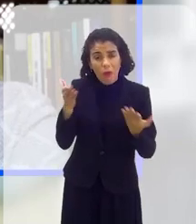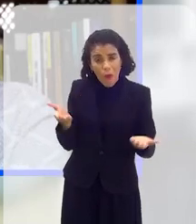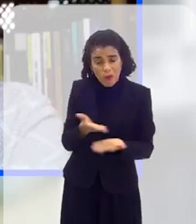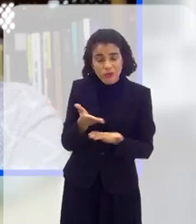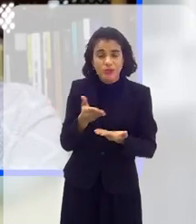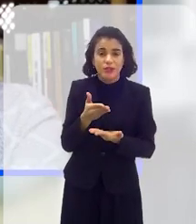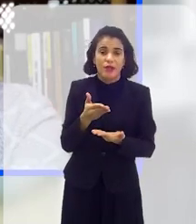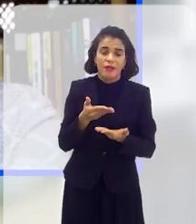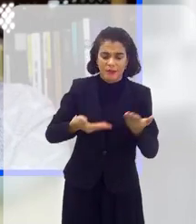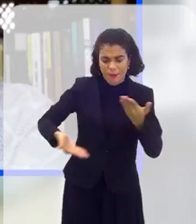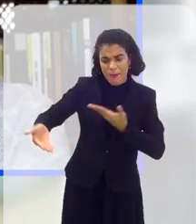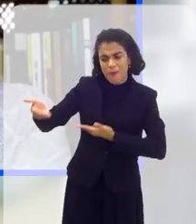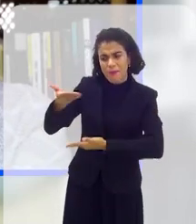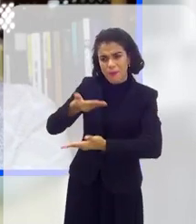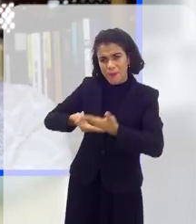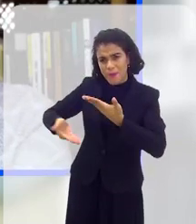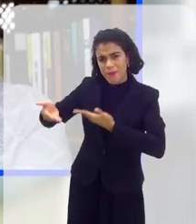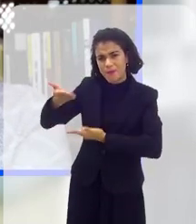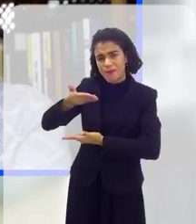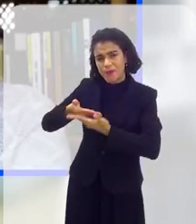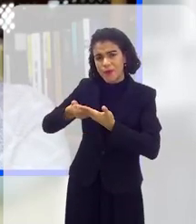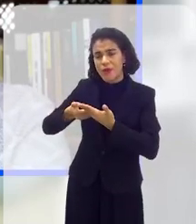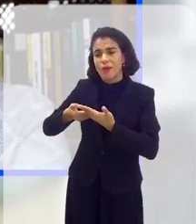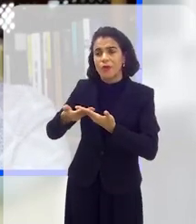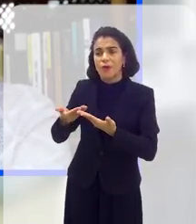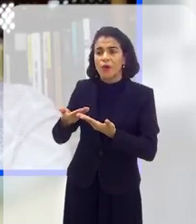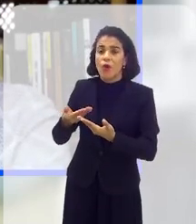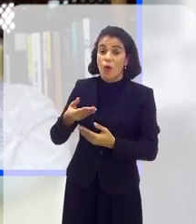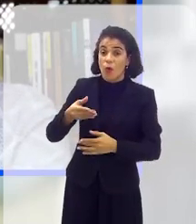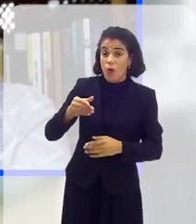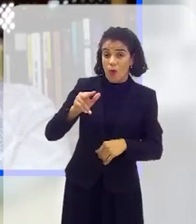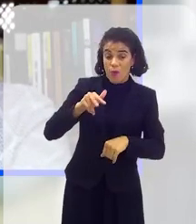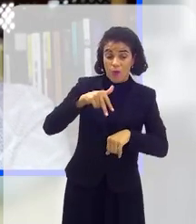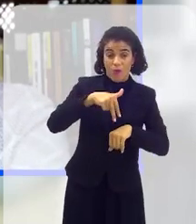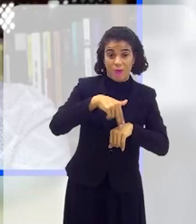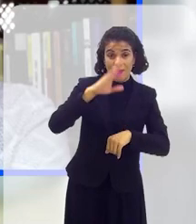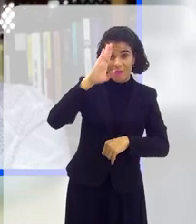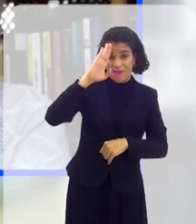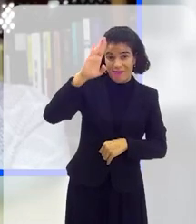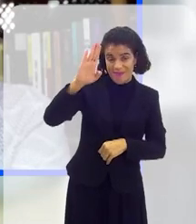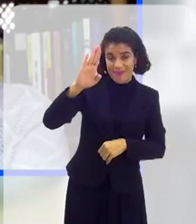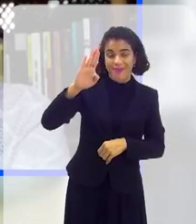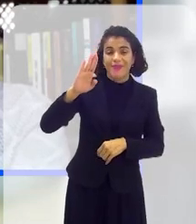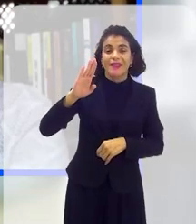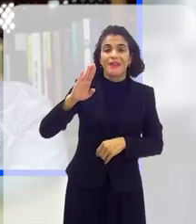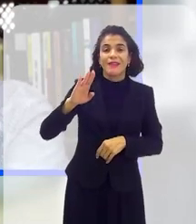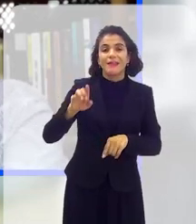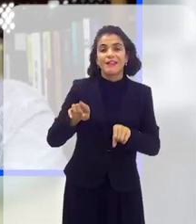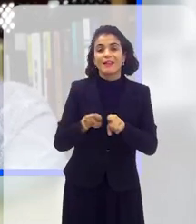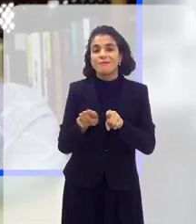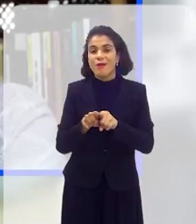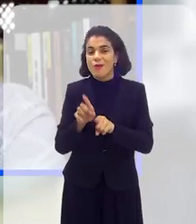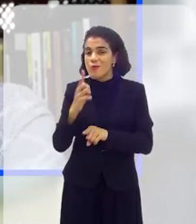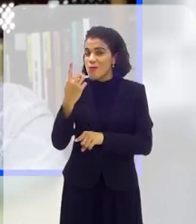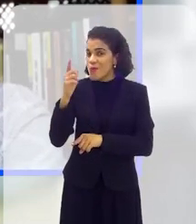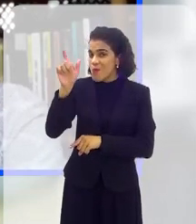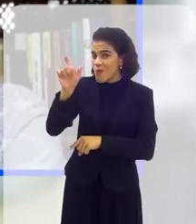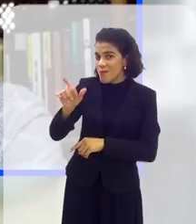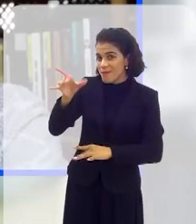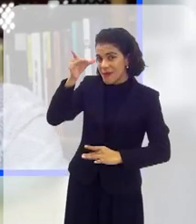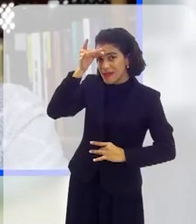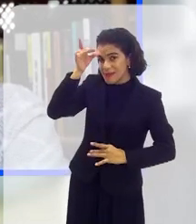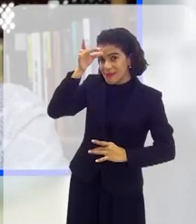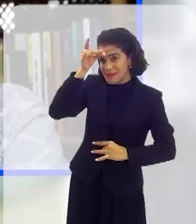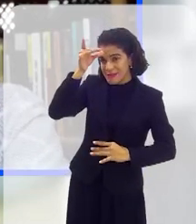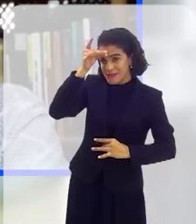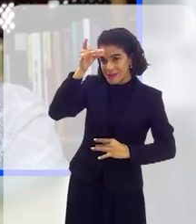eu busco é isso. Hoje existe um relacionamento entre o protagonista e um dos